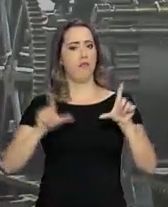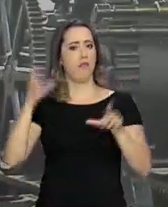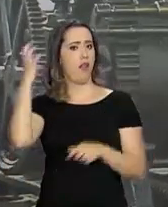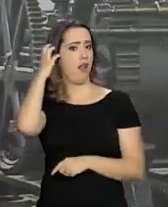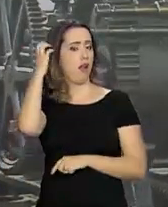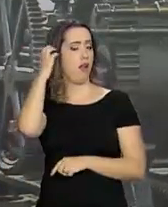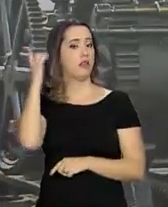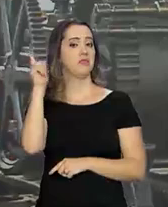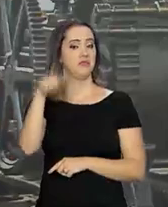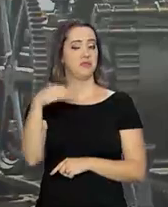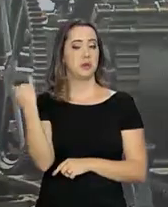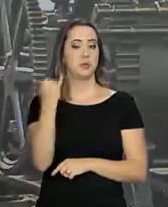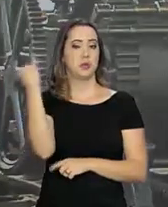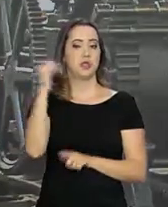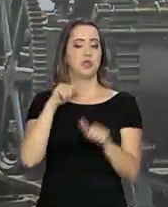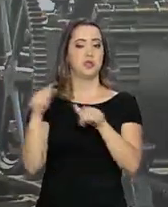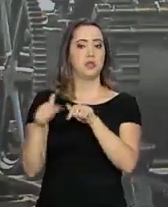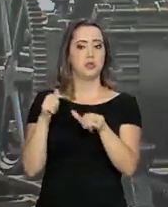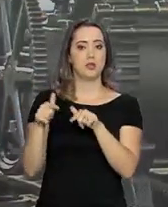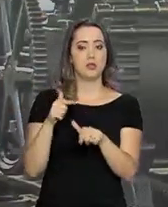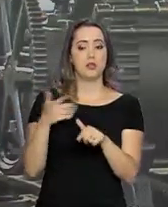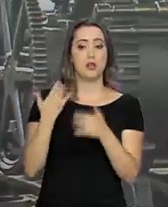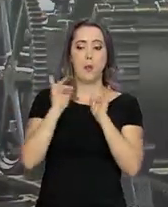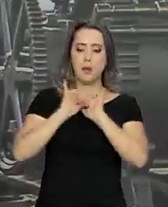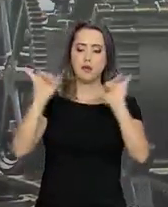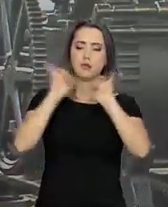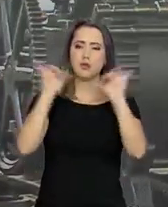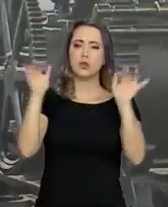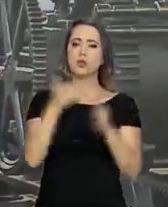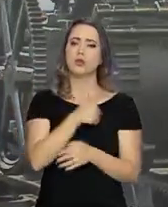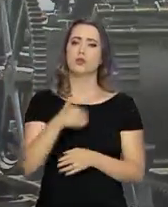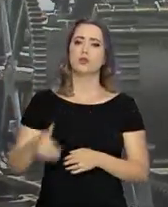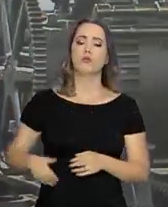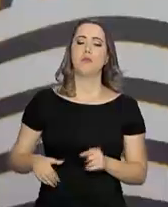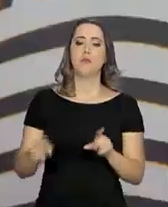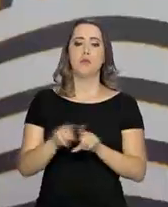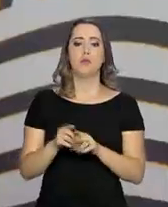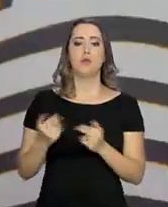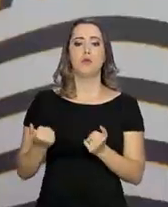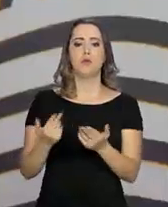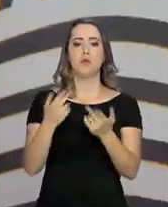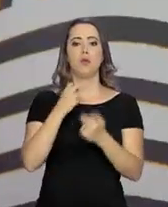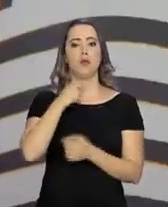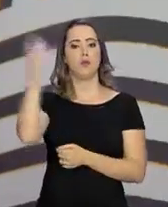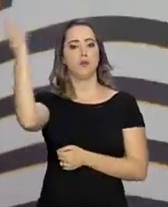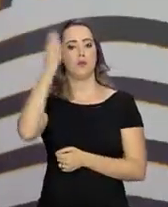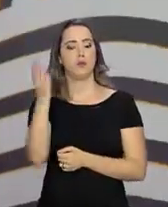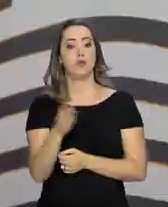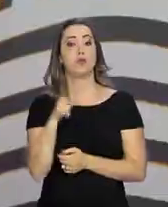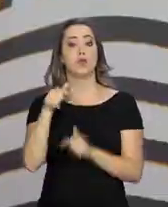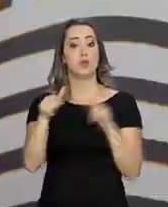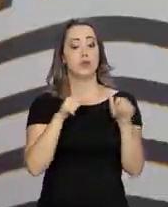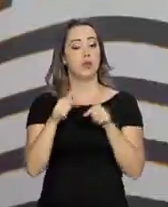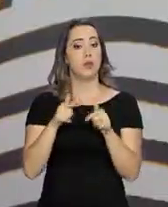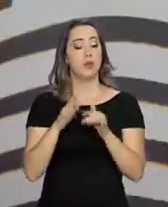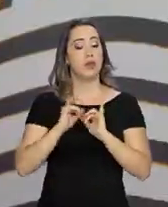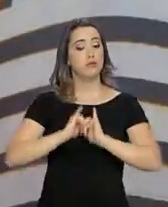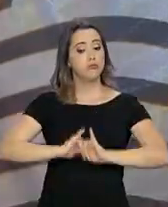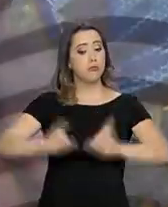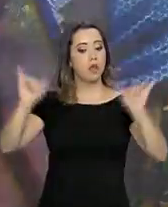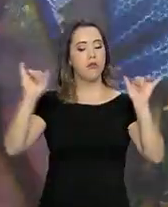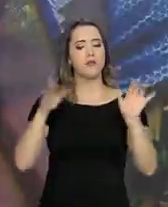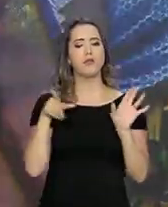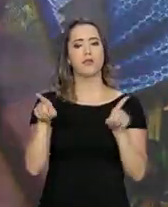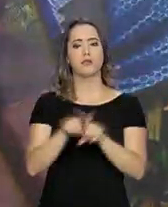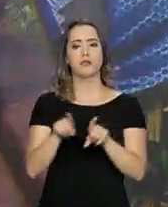tem esse papel, como eu disse, de oficializar e publicizar os atos oficiais, como tem a Voz do Brasil esse papel de oficializar